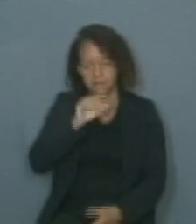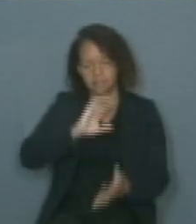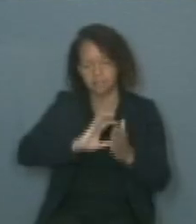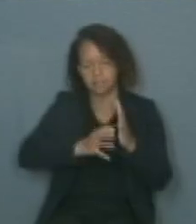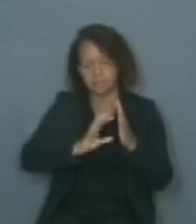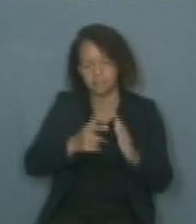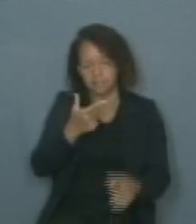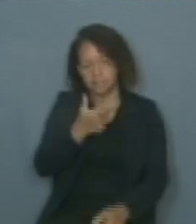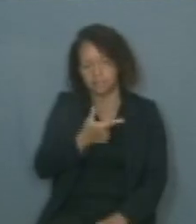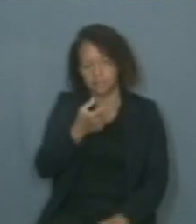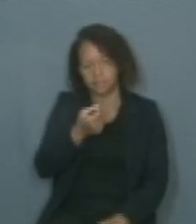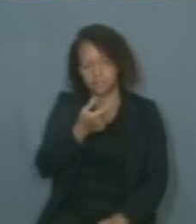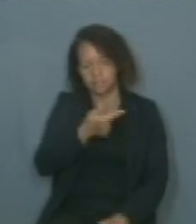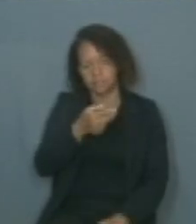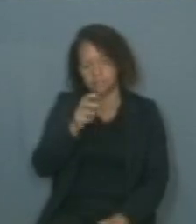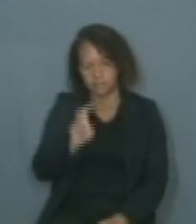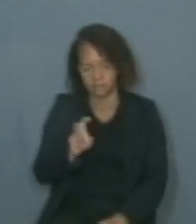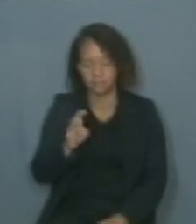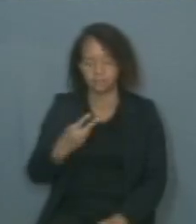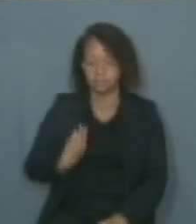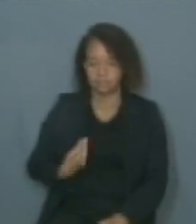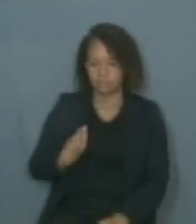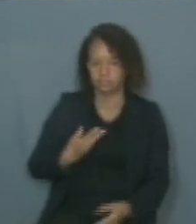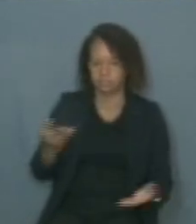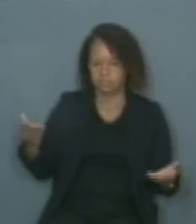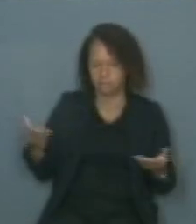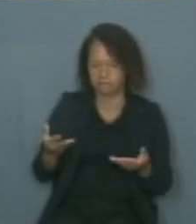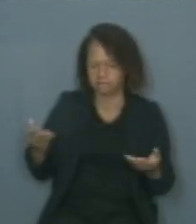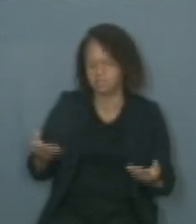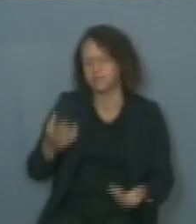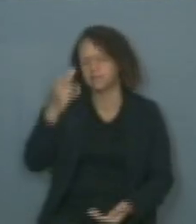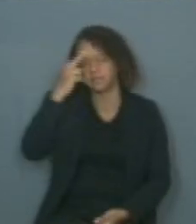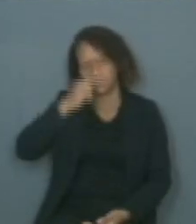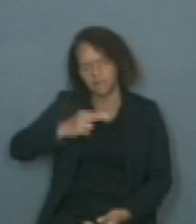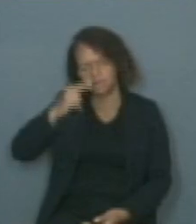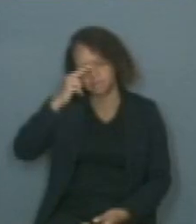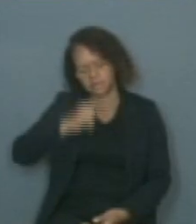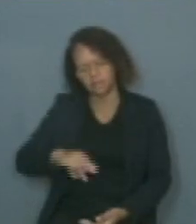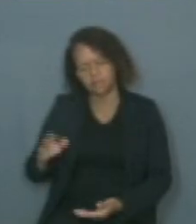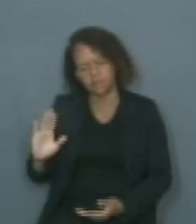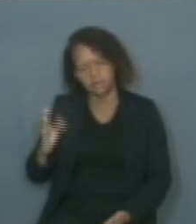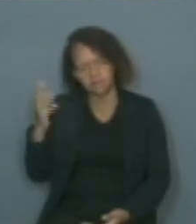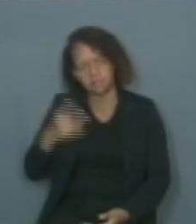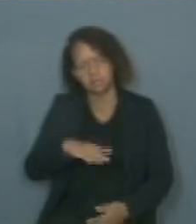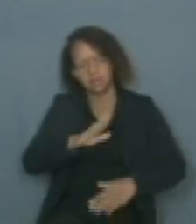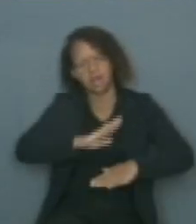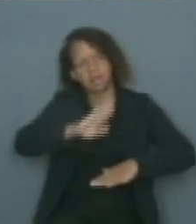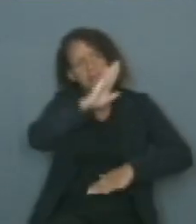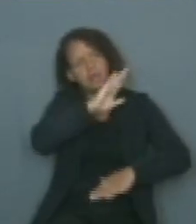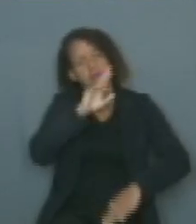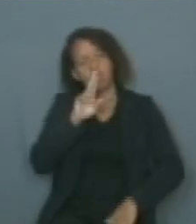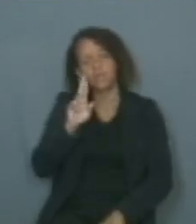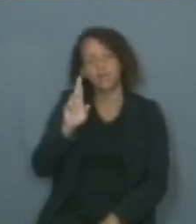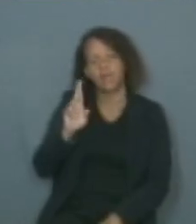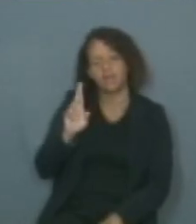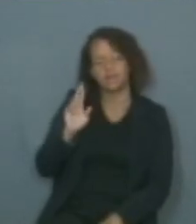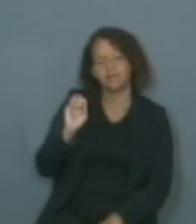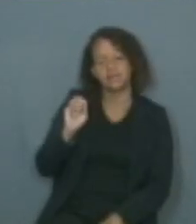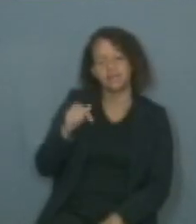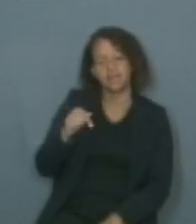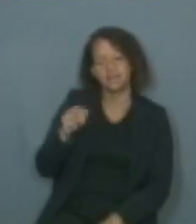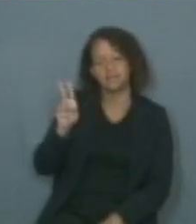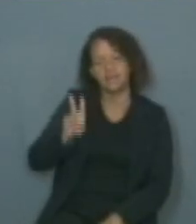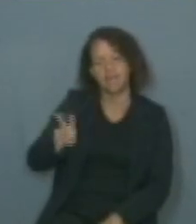aqui 2025 que estamos vivendo. Eu vivo essa mesma situação, vereador, na barreira do R7 Várzea.